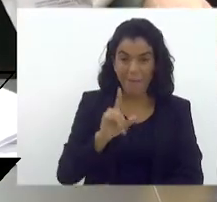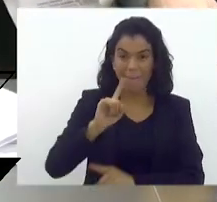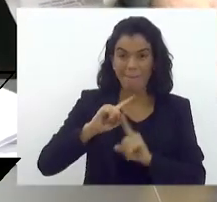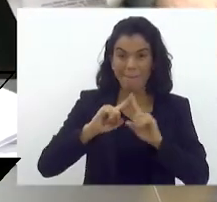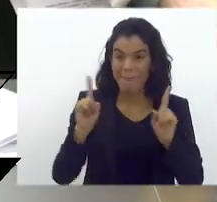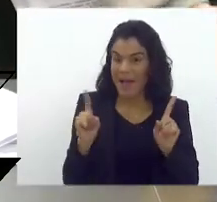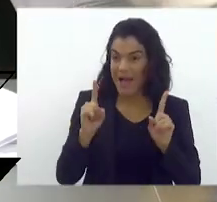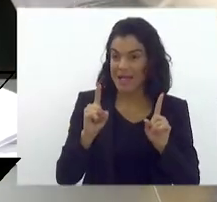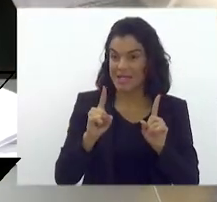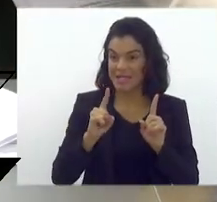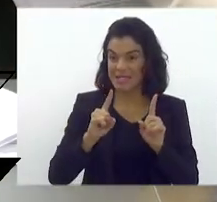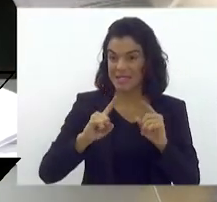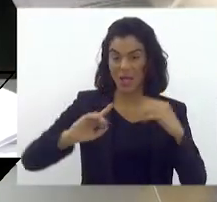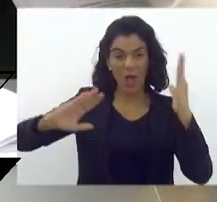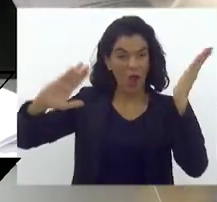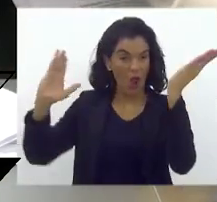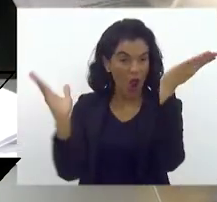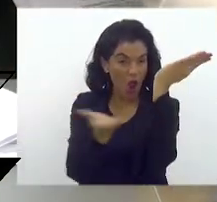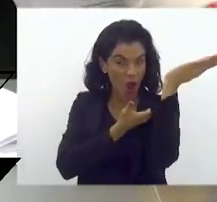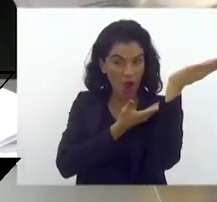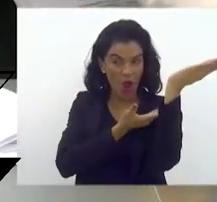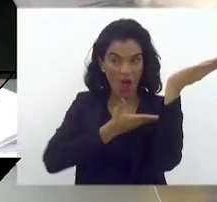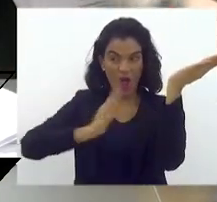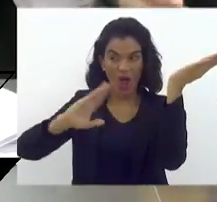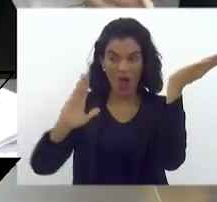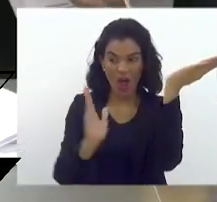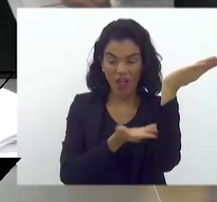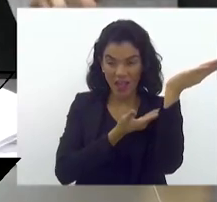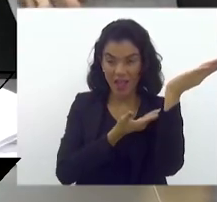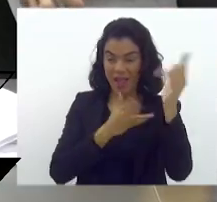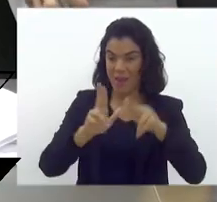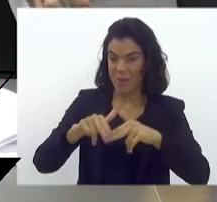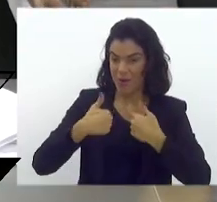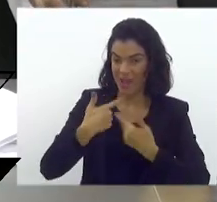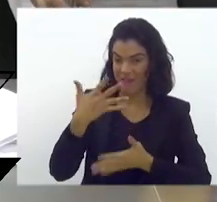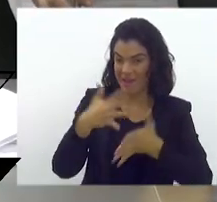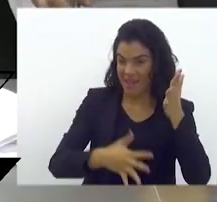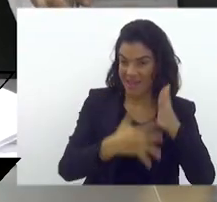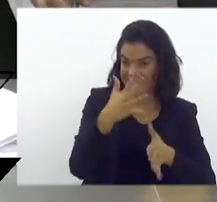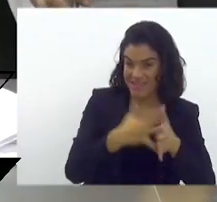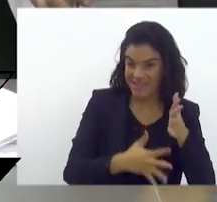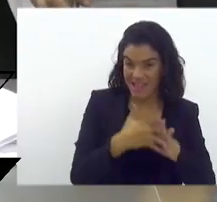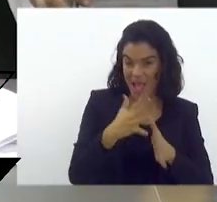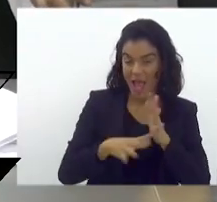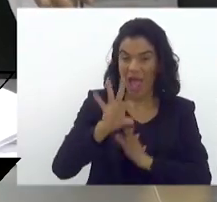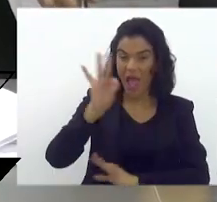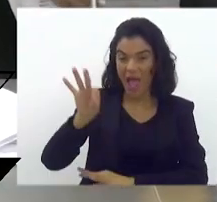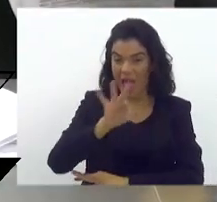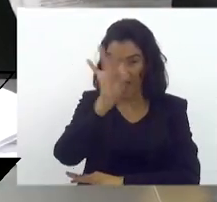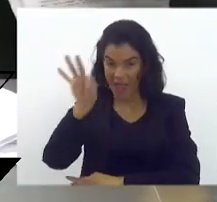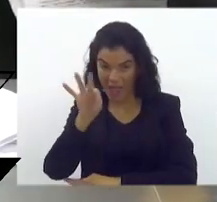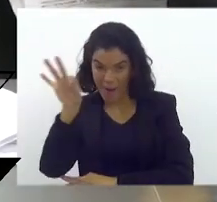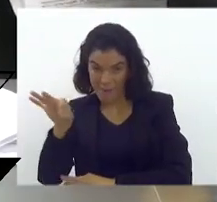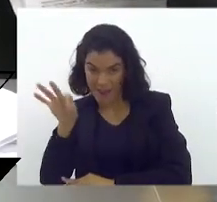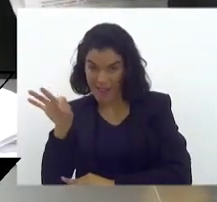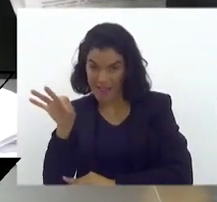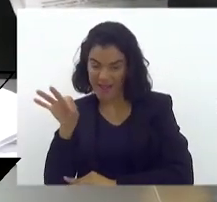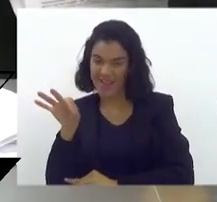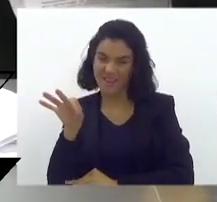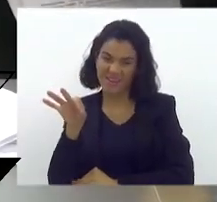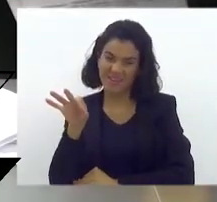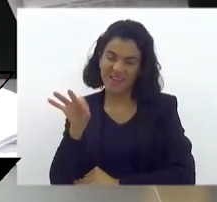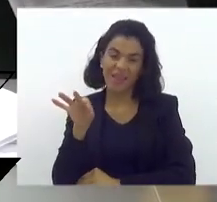as nossas espatódias, porque vai afetar as abelhas melíferas,